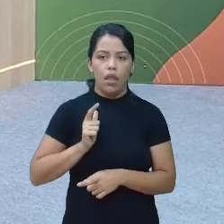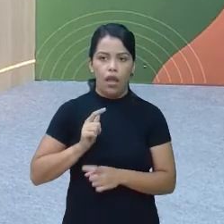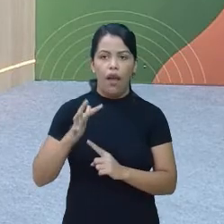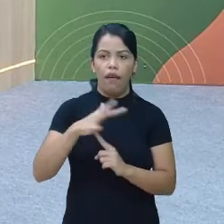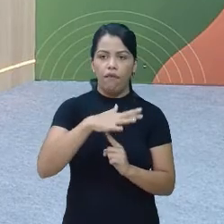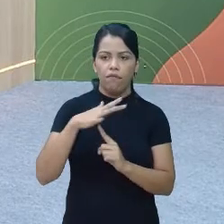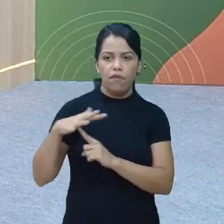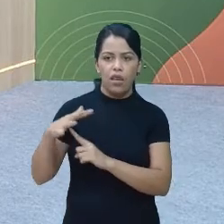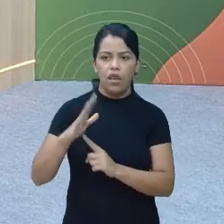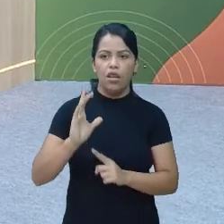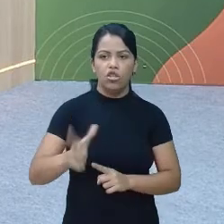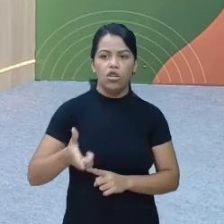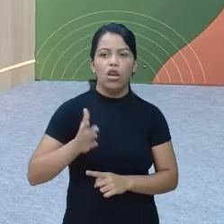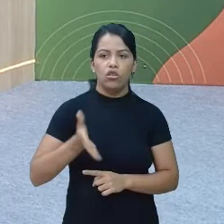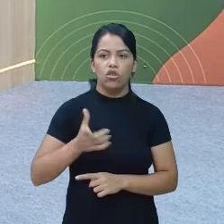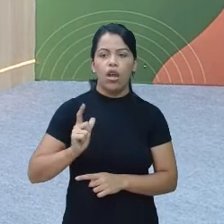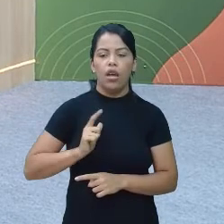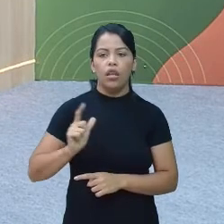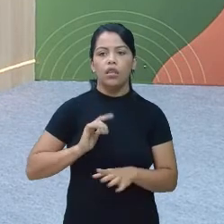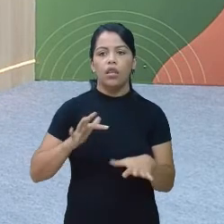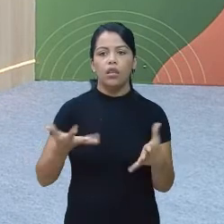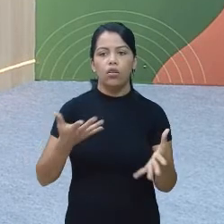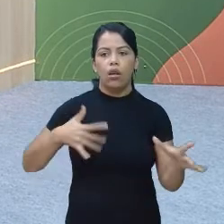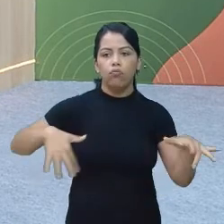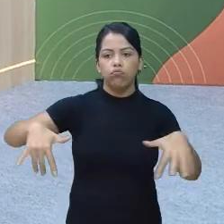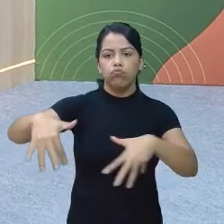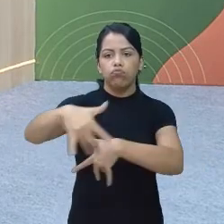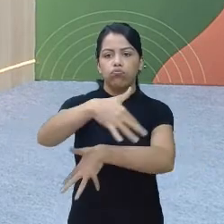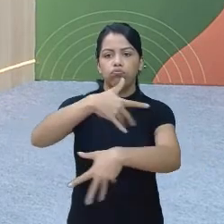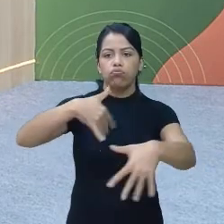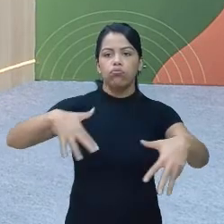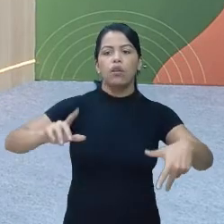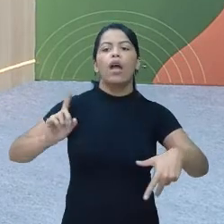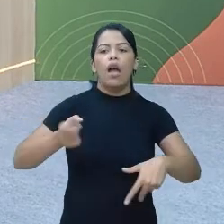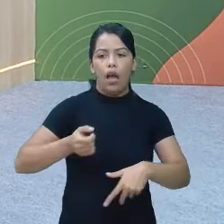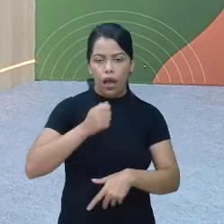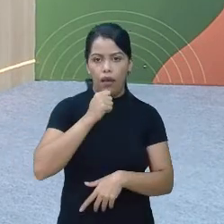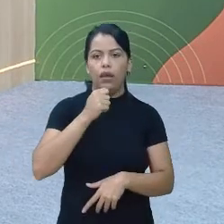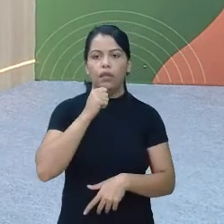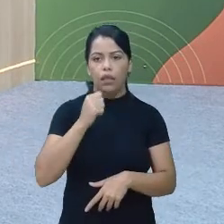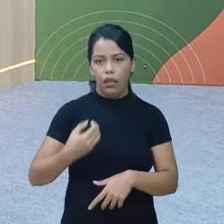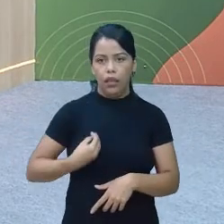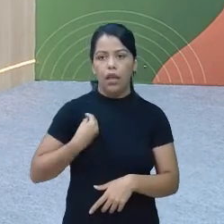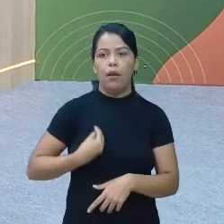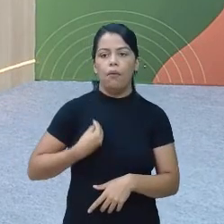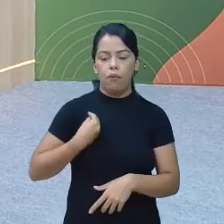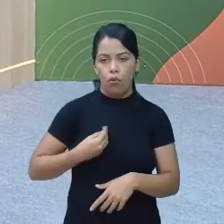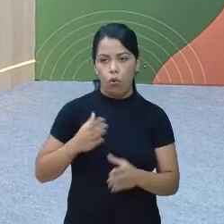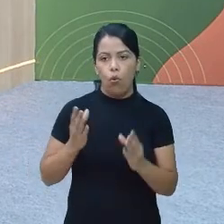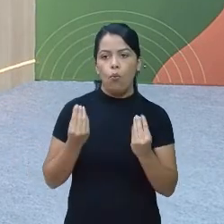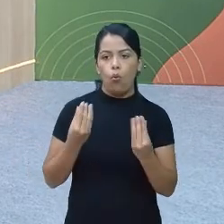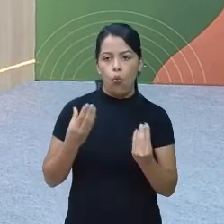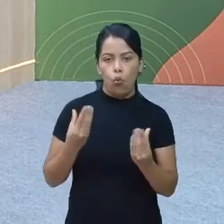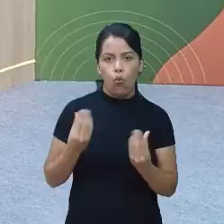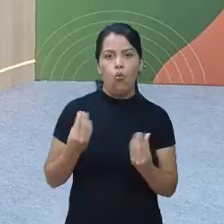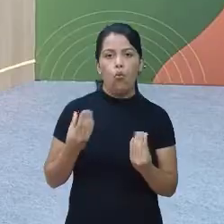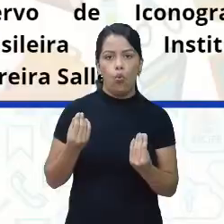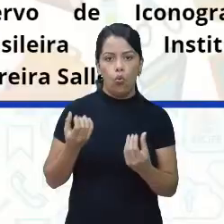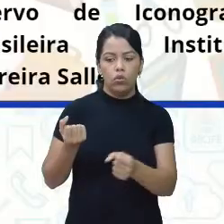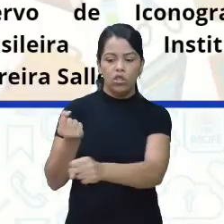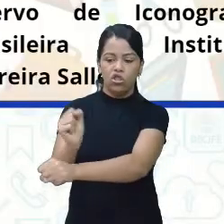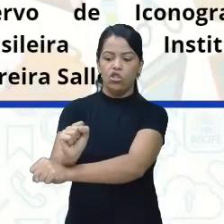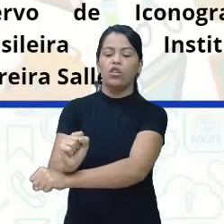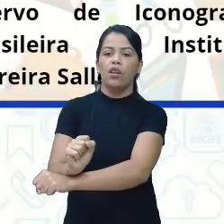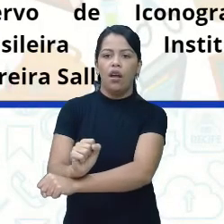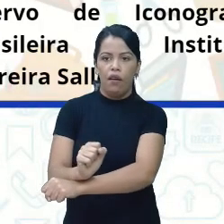ali, né? Então a gente tem pessoas circulando, mas uma presença muito marcante de escravizados ali vendendo